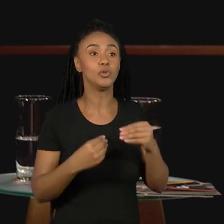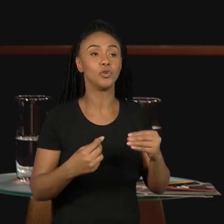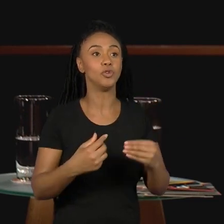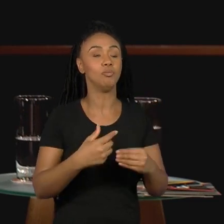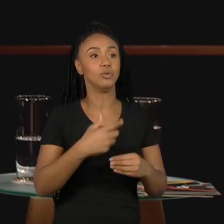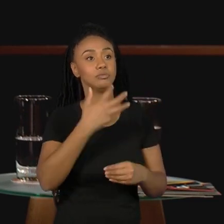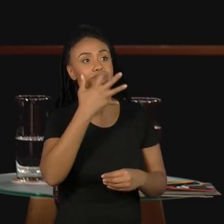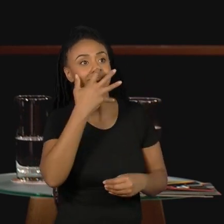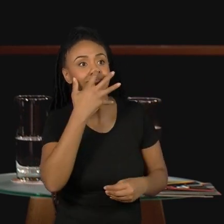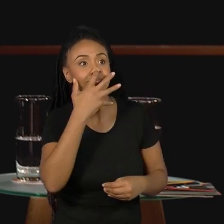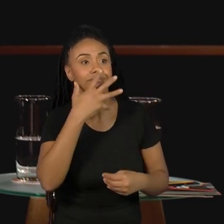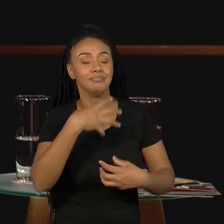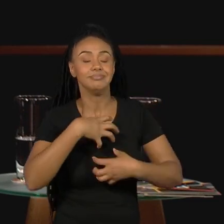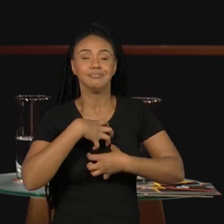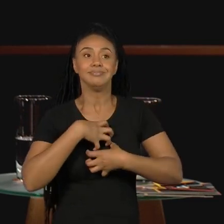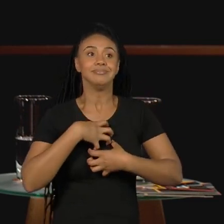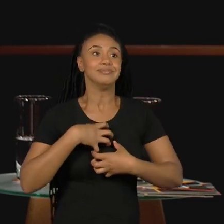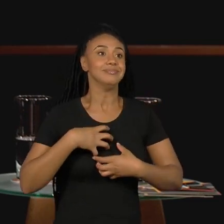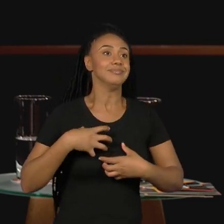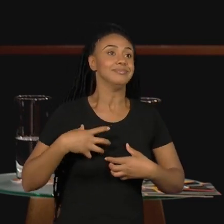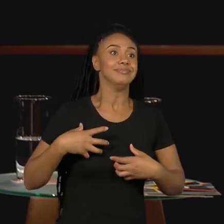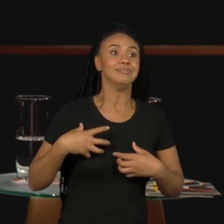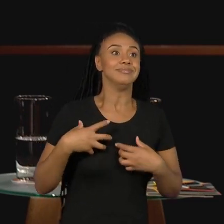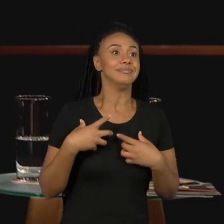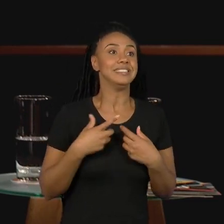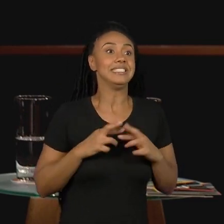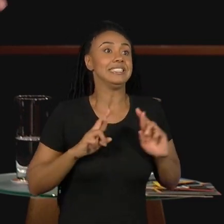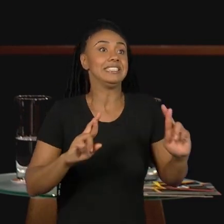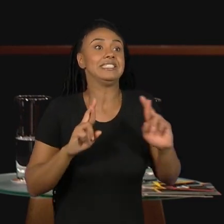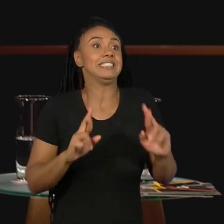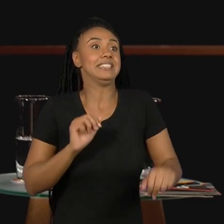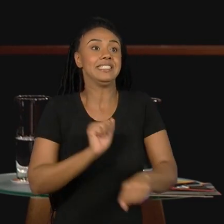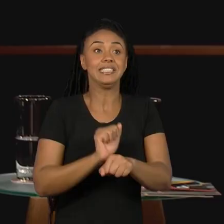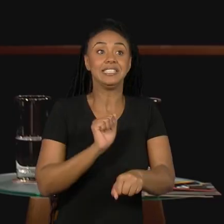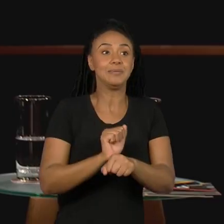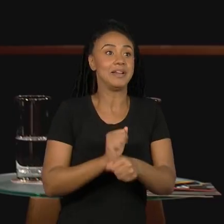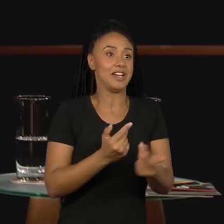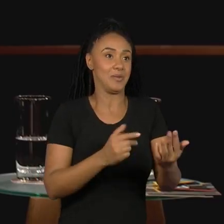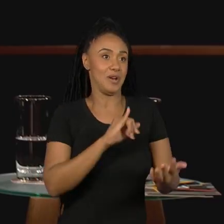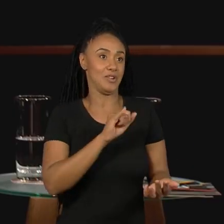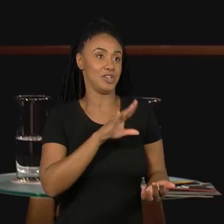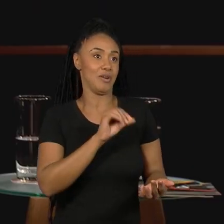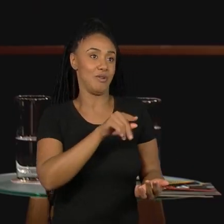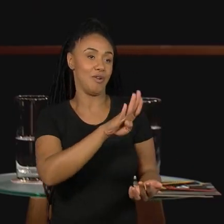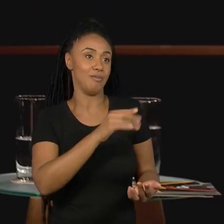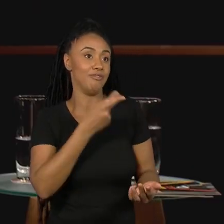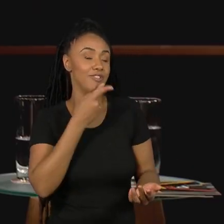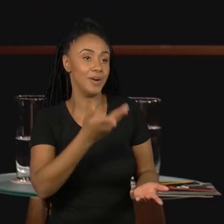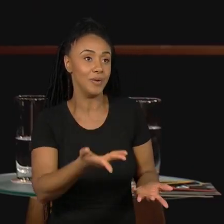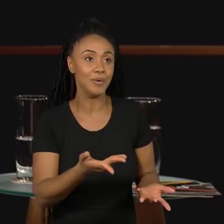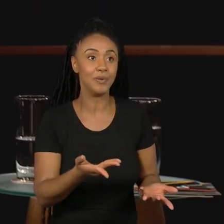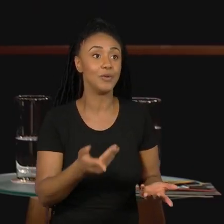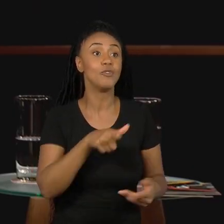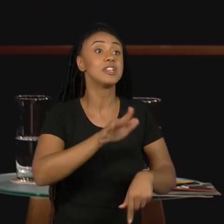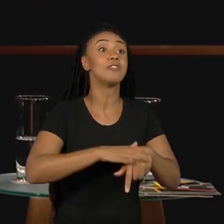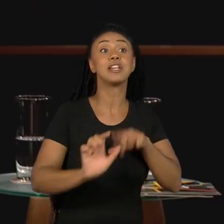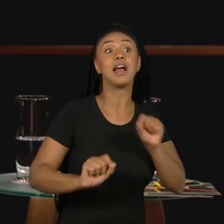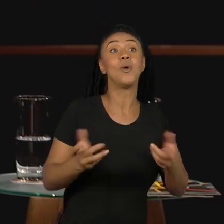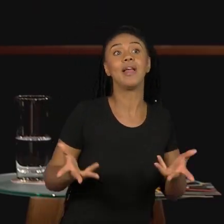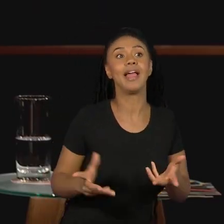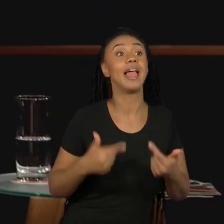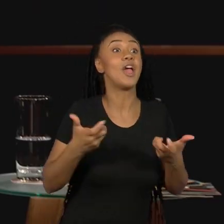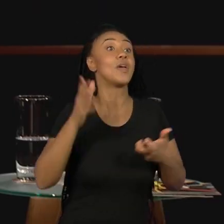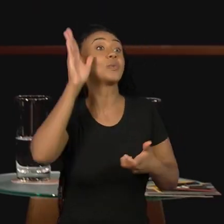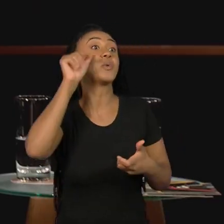inquieto, todo mundo tão esperando, como o Jacó diz, e como o Aguilar falou, o que você está fazendo,